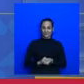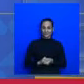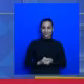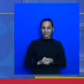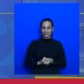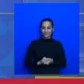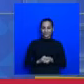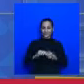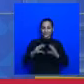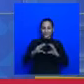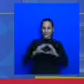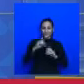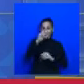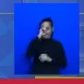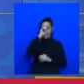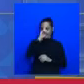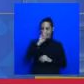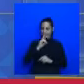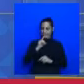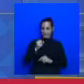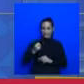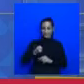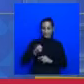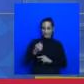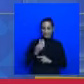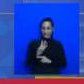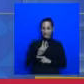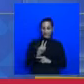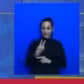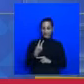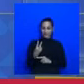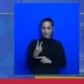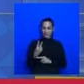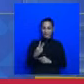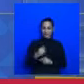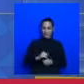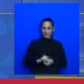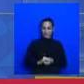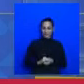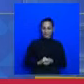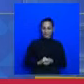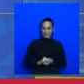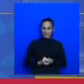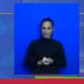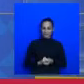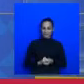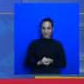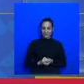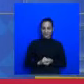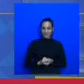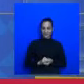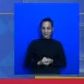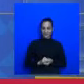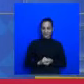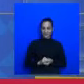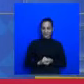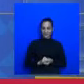Bola amarela, 42. Amarela, 42.